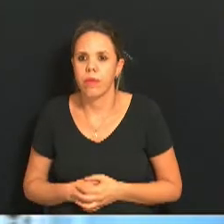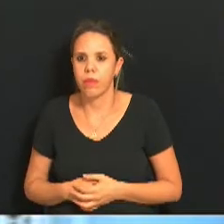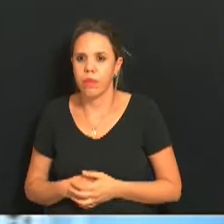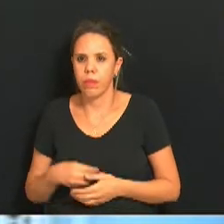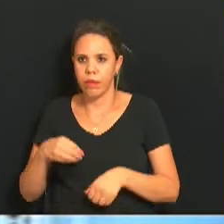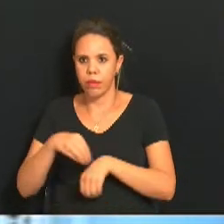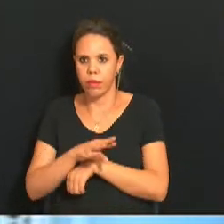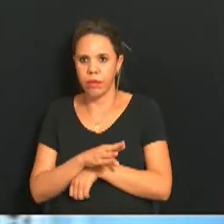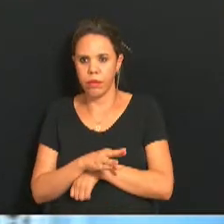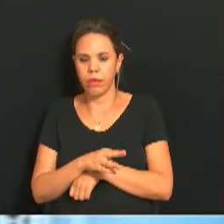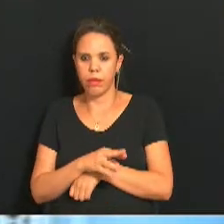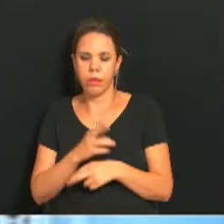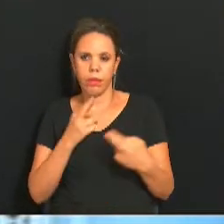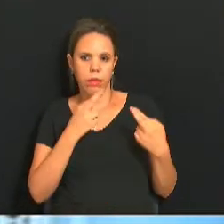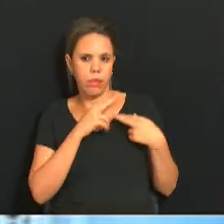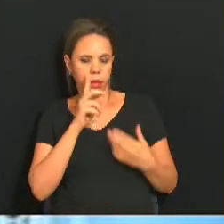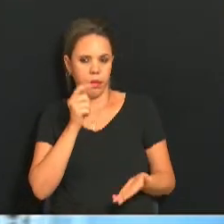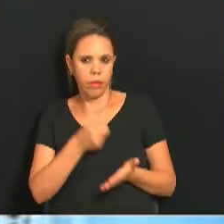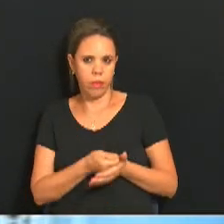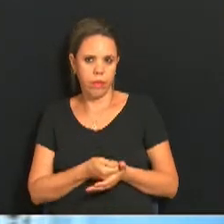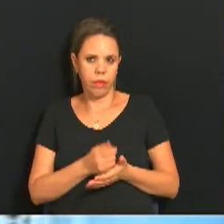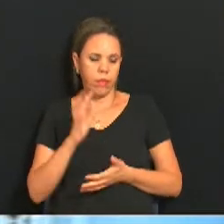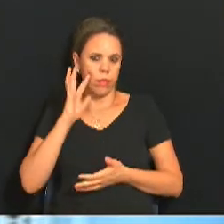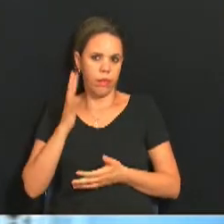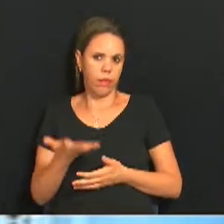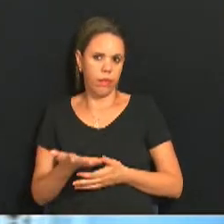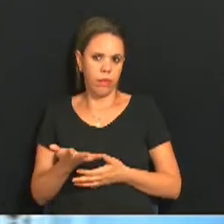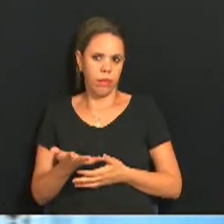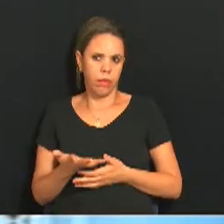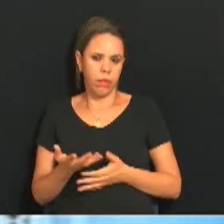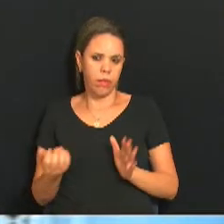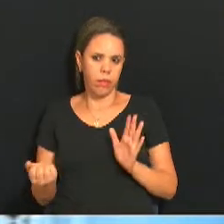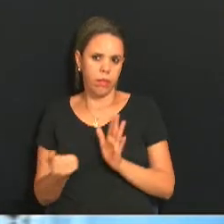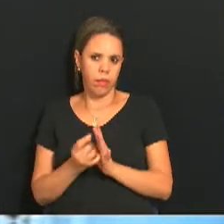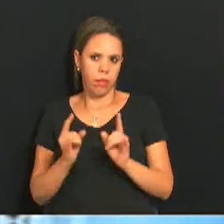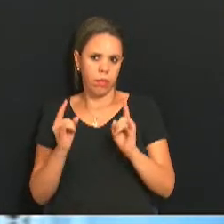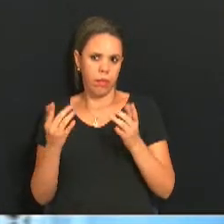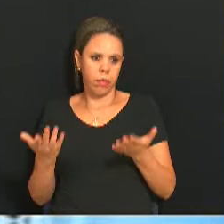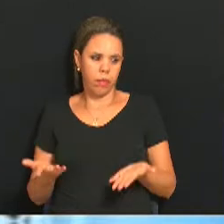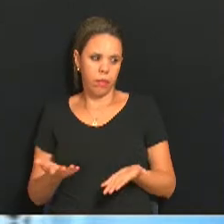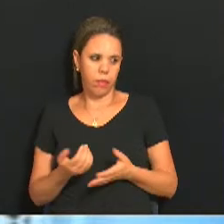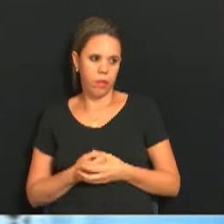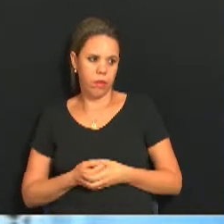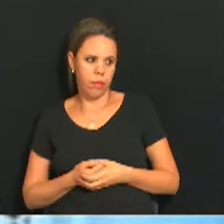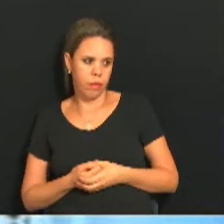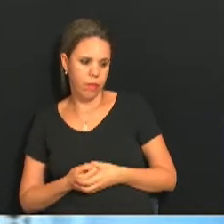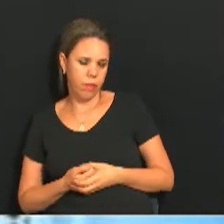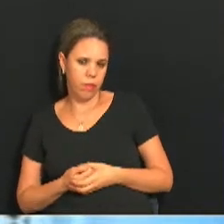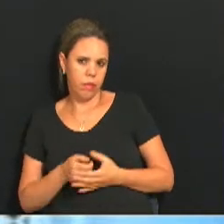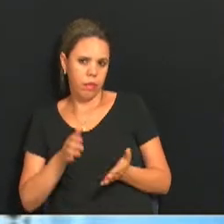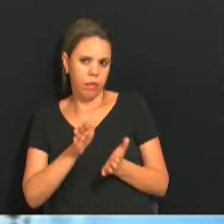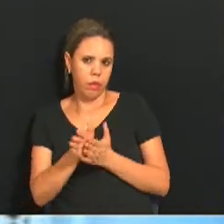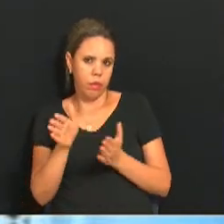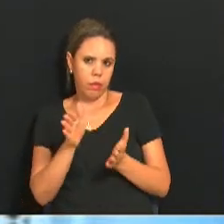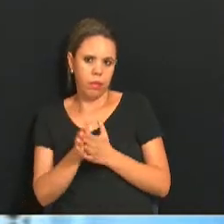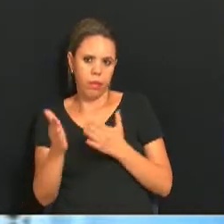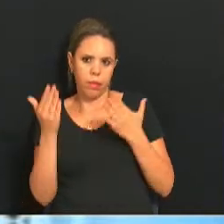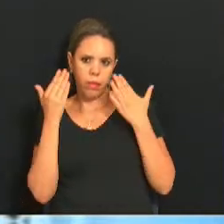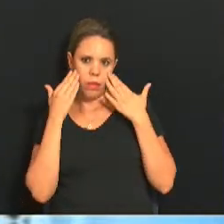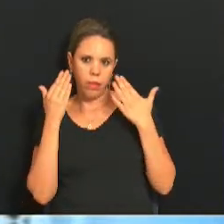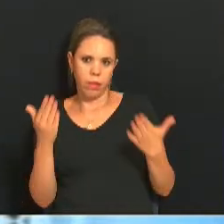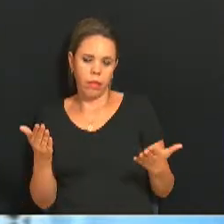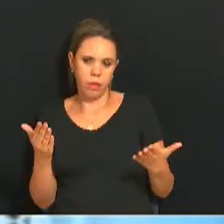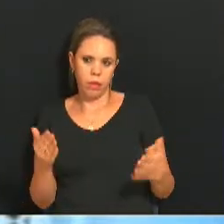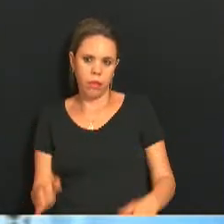com de Pac a competência de decidir sobre o tombamento E essas decisões elas estão publicadas ela tem um